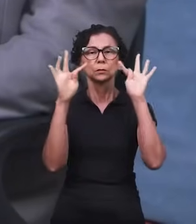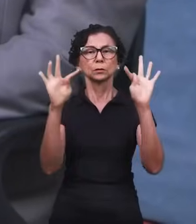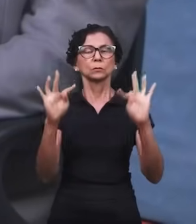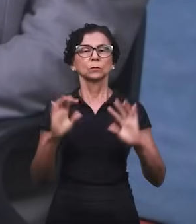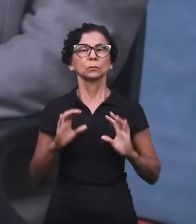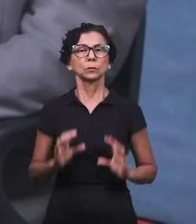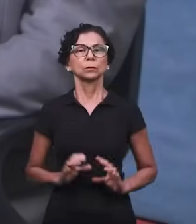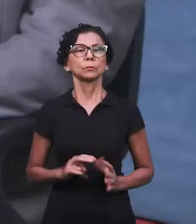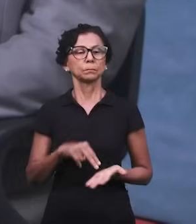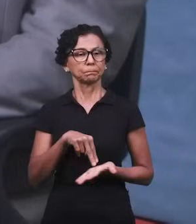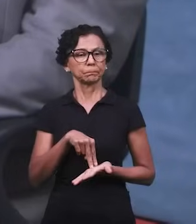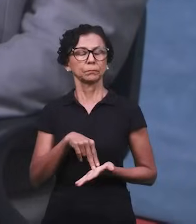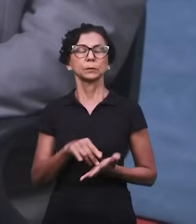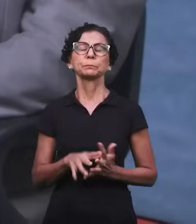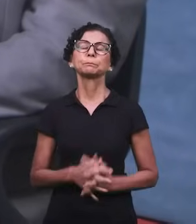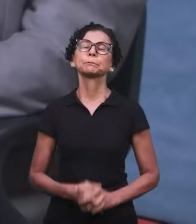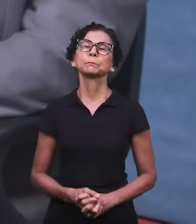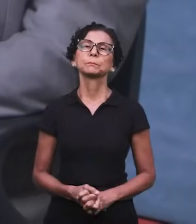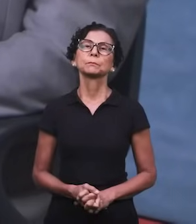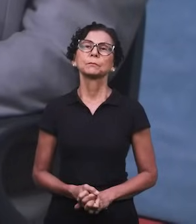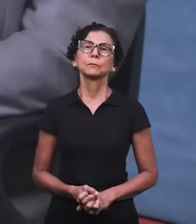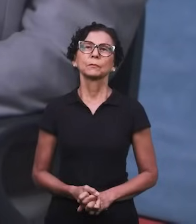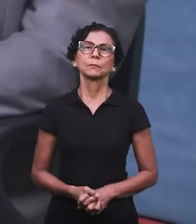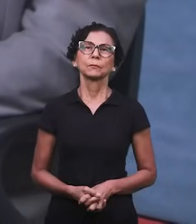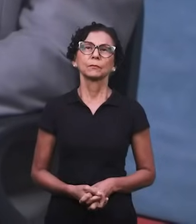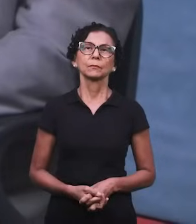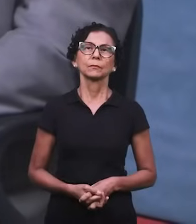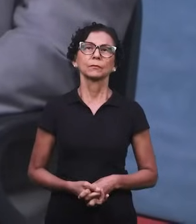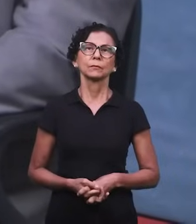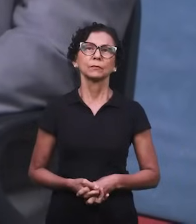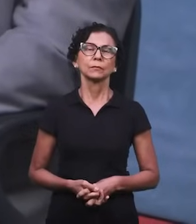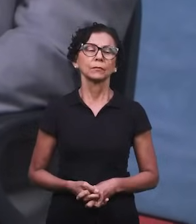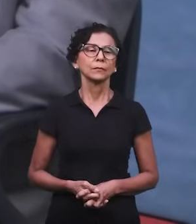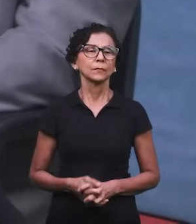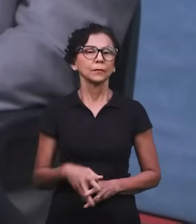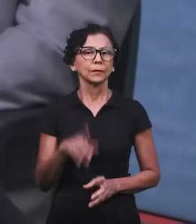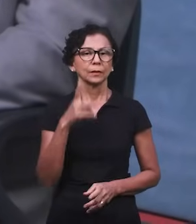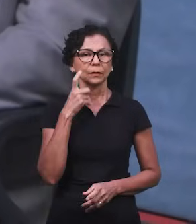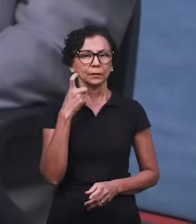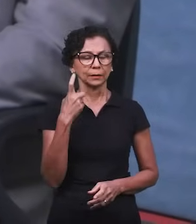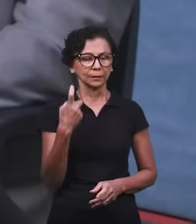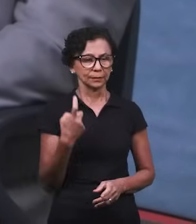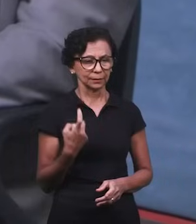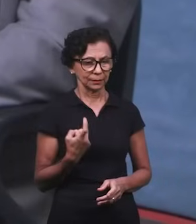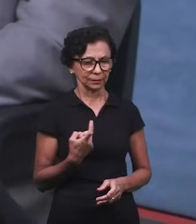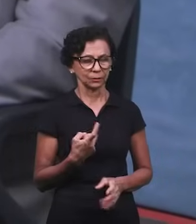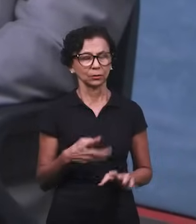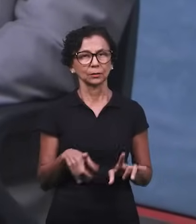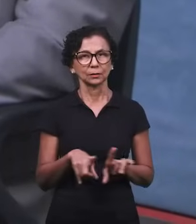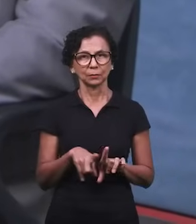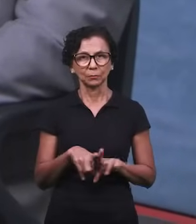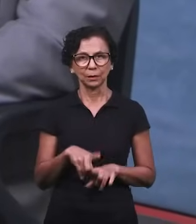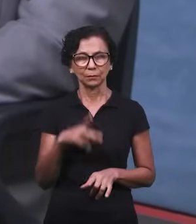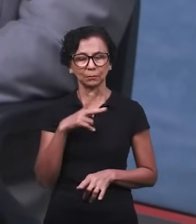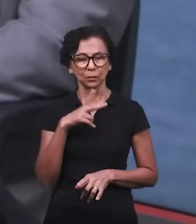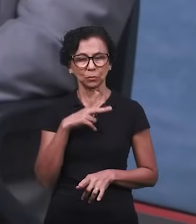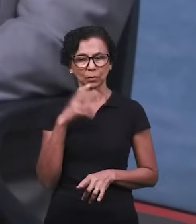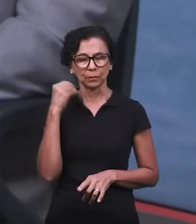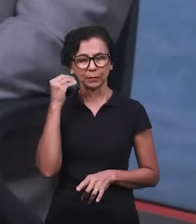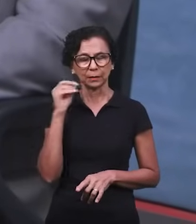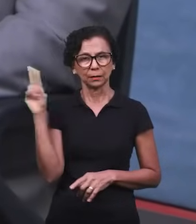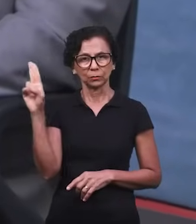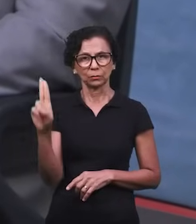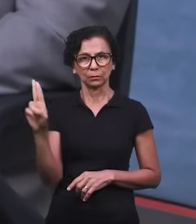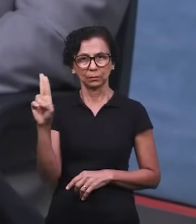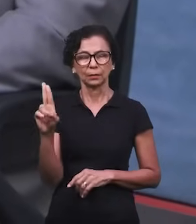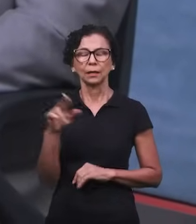relação à nossa postura, em relação ao nosso testemunho. Há um aspecto que eu julgo interessante e que eu trago isso comigo da minha experiência